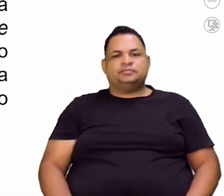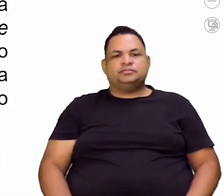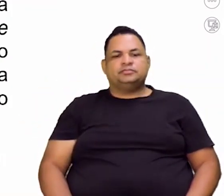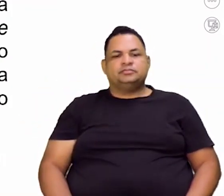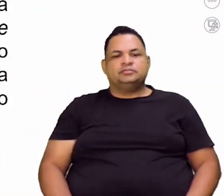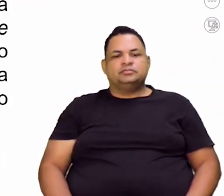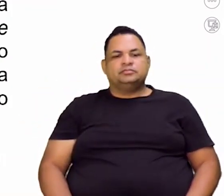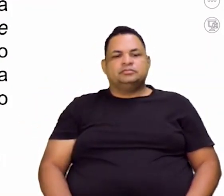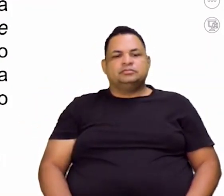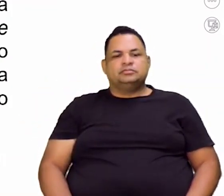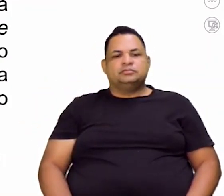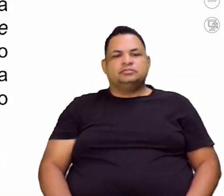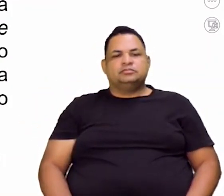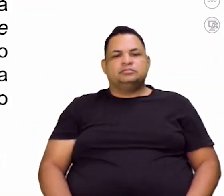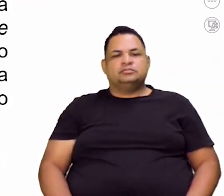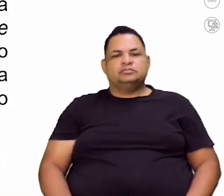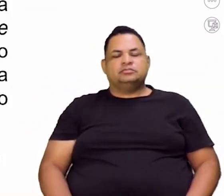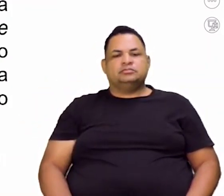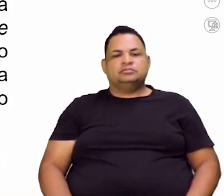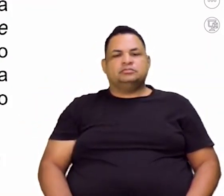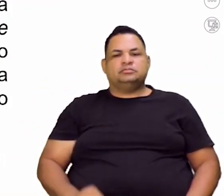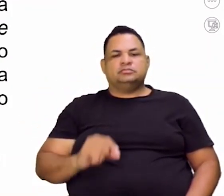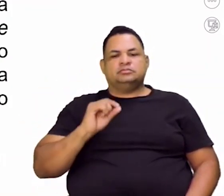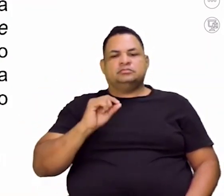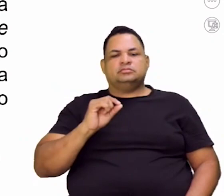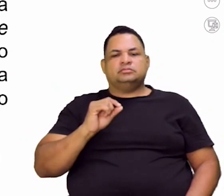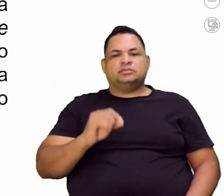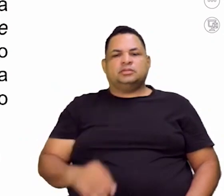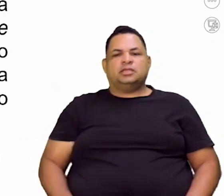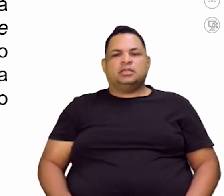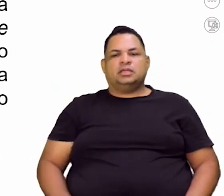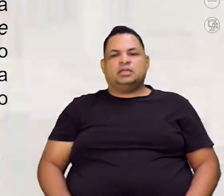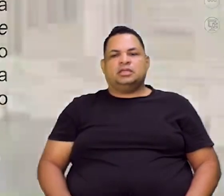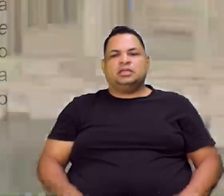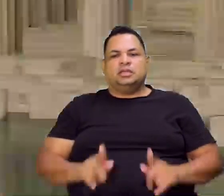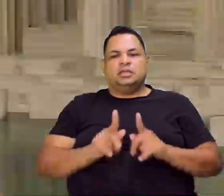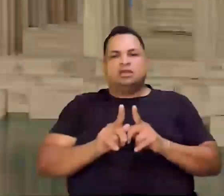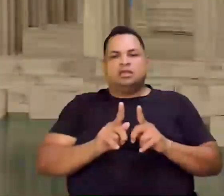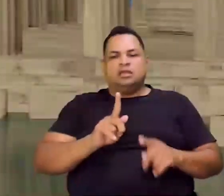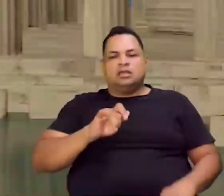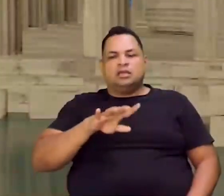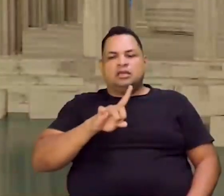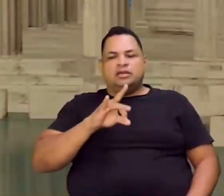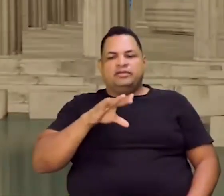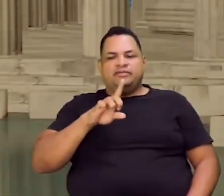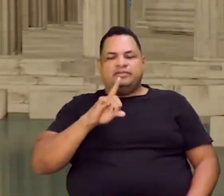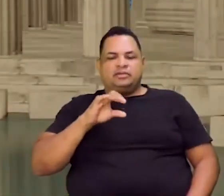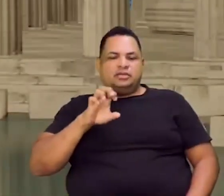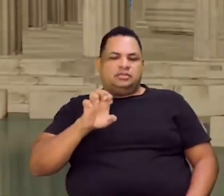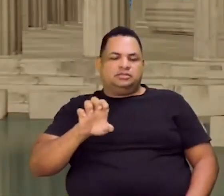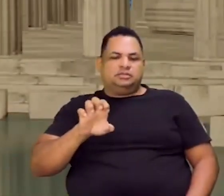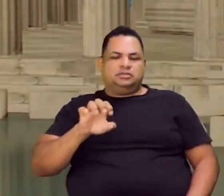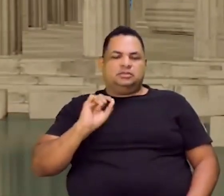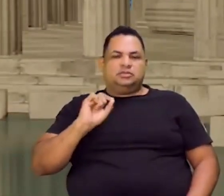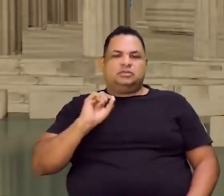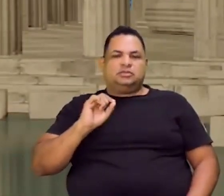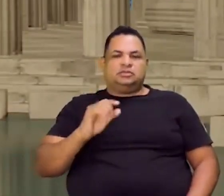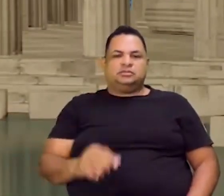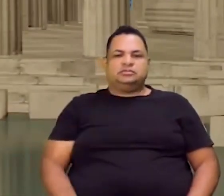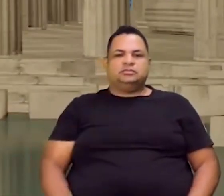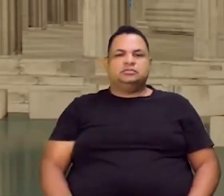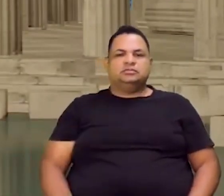Veja bem. O que é gravidade para vocês, gente? Os professores de física já ensinaram isso, né? Com